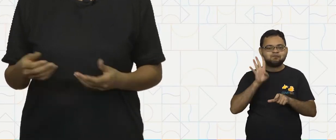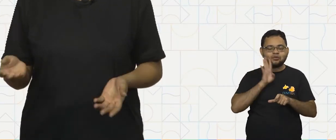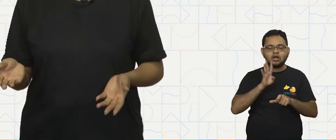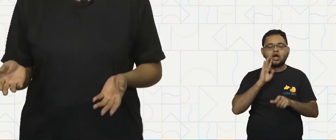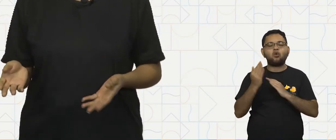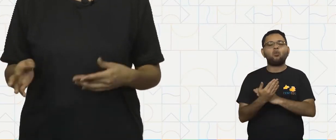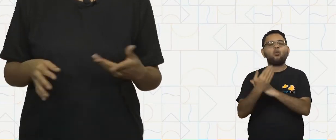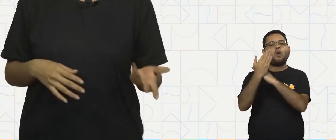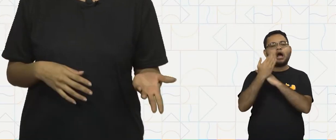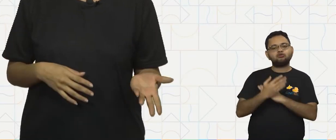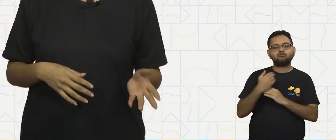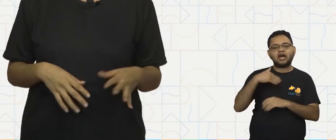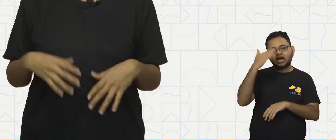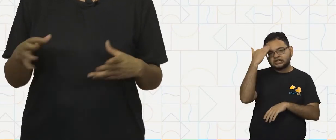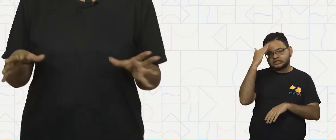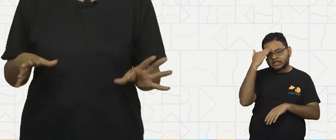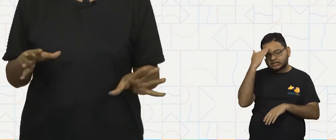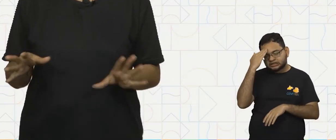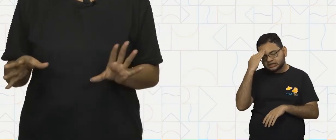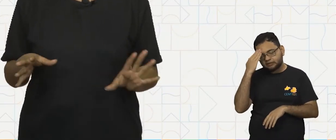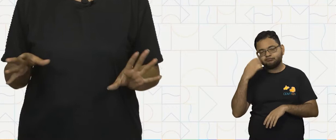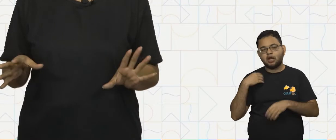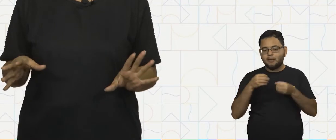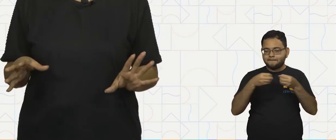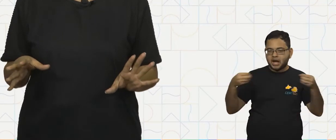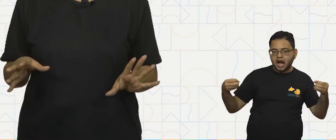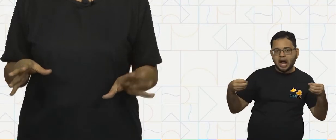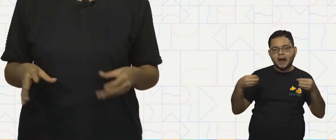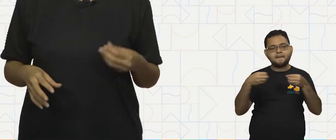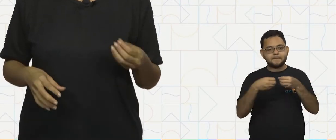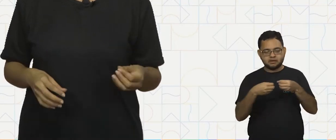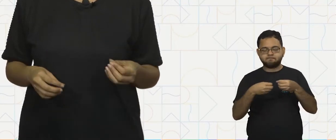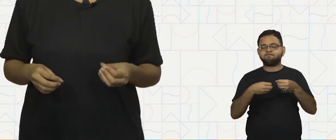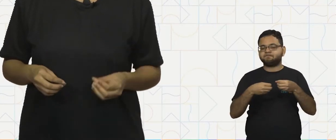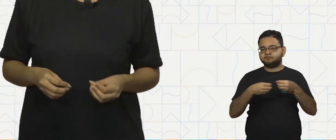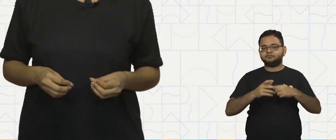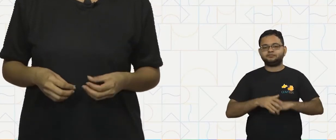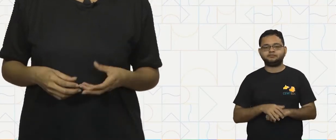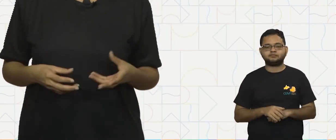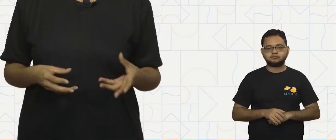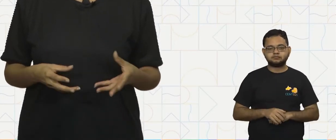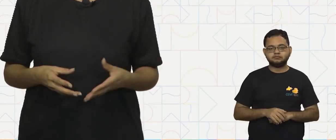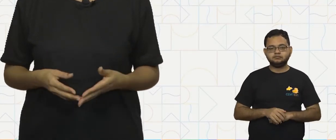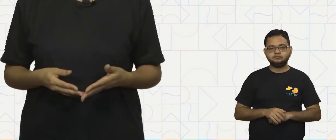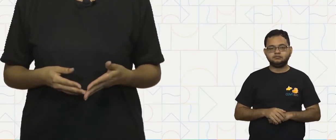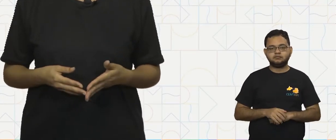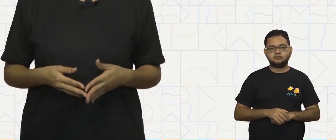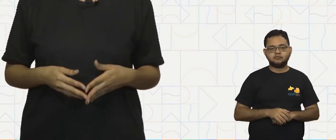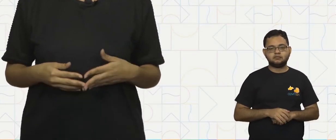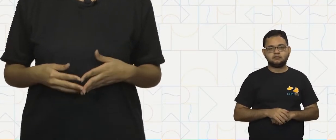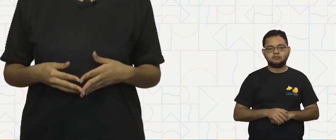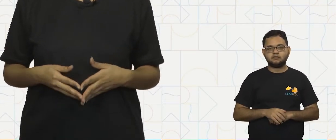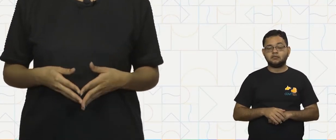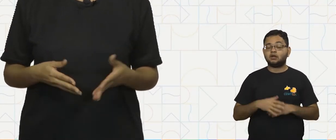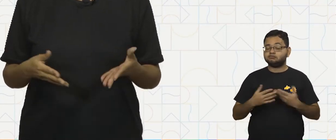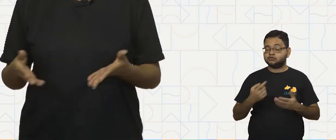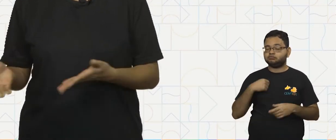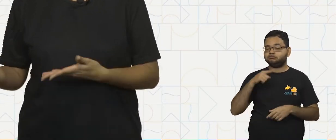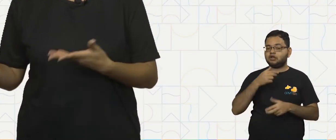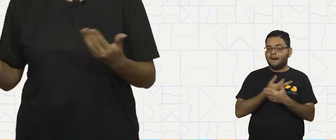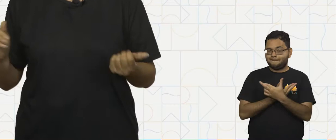natureza, distâncias, proporções, entre outras contribuições. Essas imagens podem também nos ajudar a